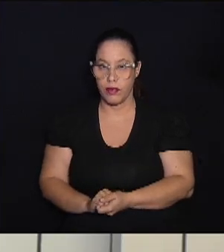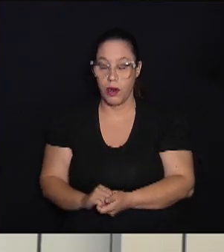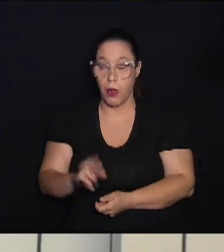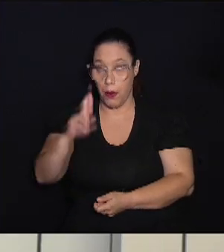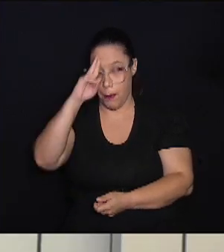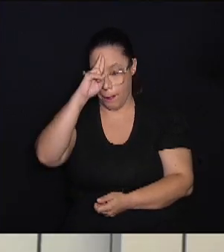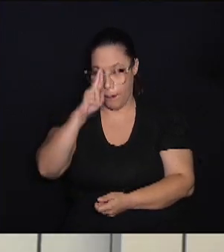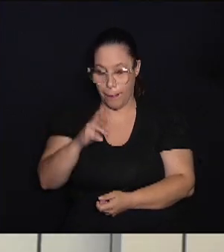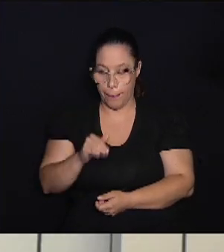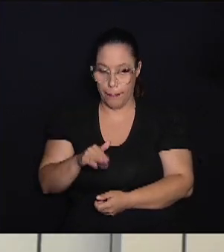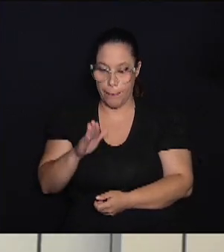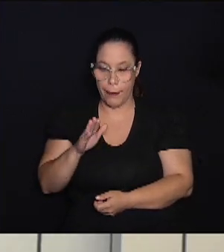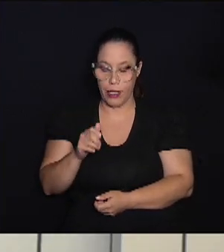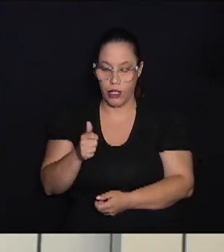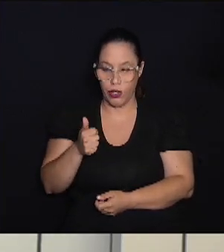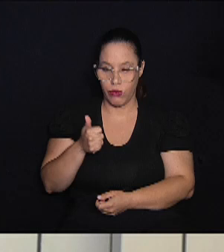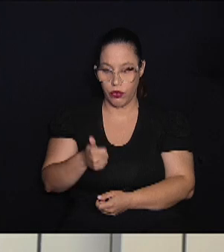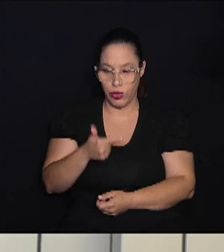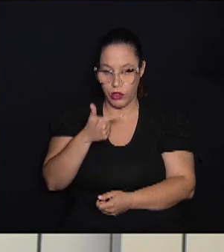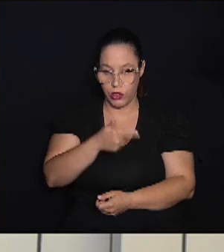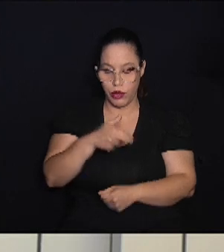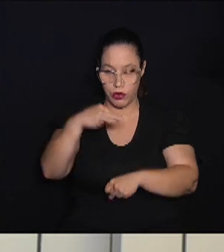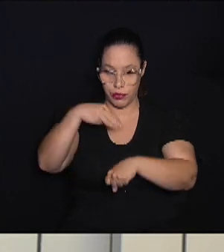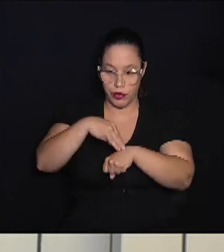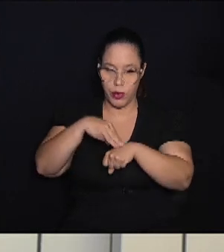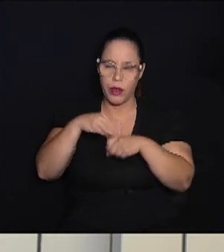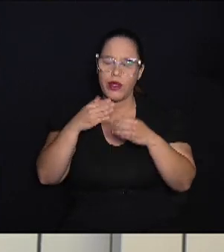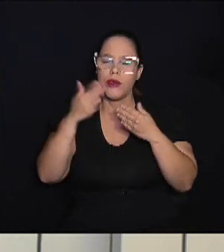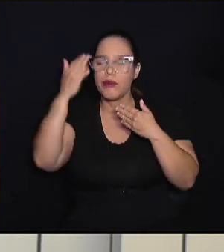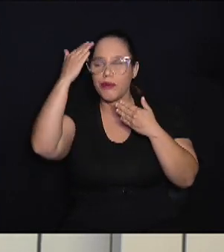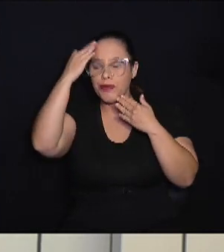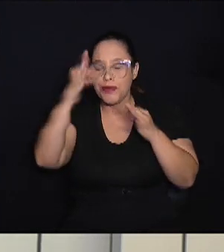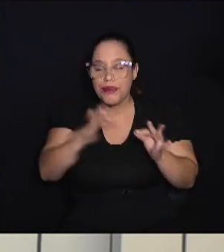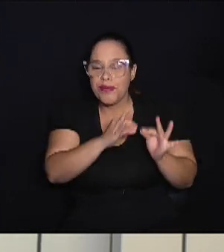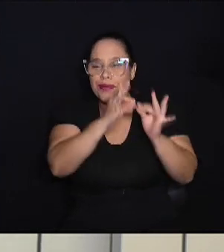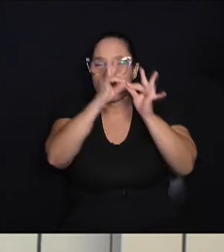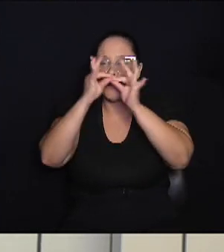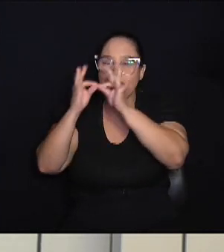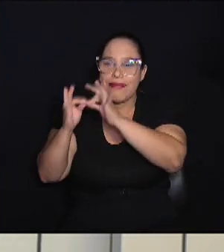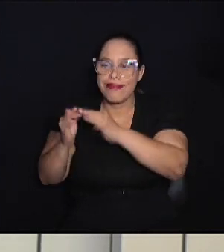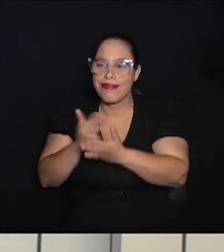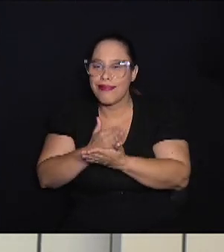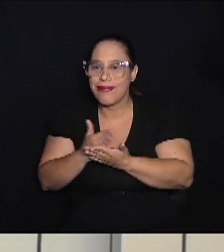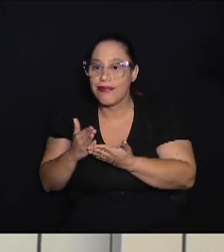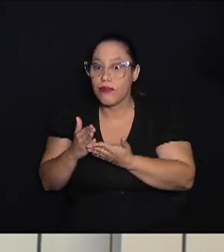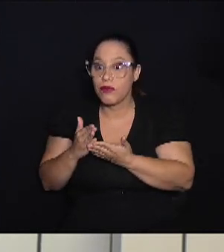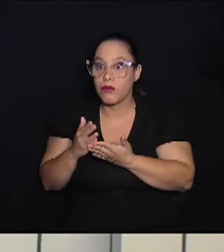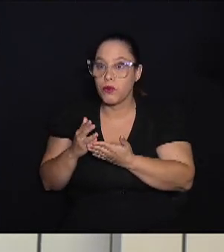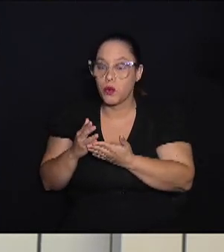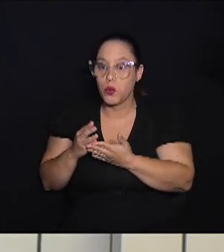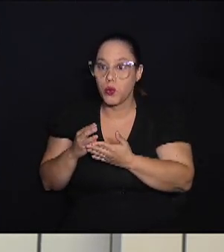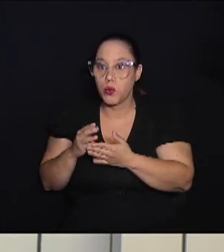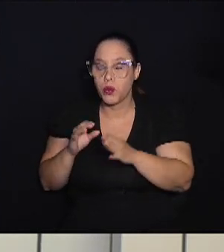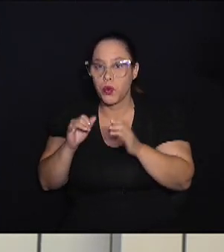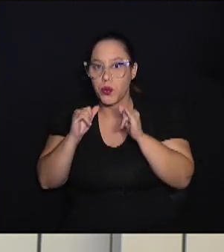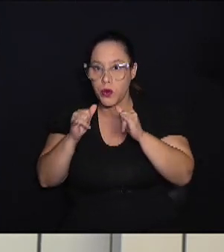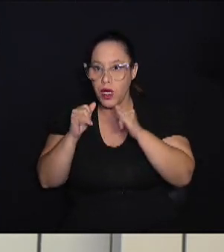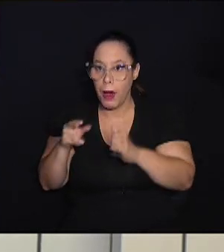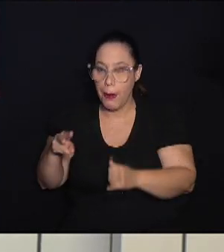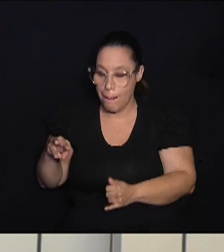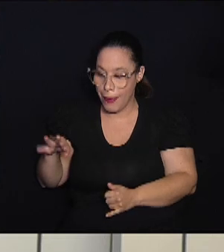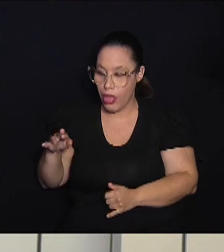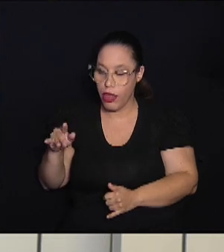Meio-dia mais 22 minutos, muito obrigado pela sua companhia, pela sua audiência. A gente segue aqui com as notícias da metrópole. Produzida